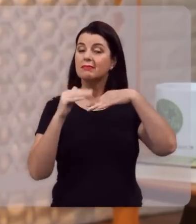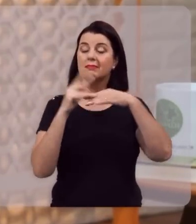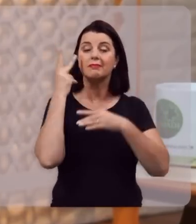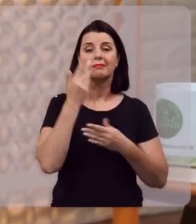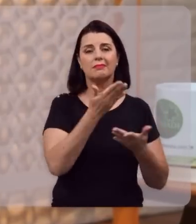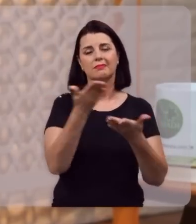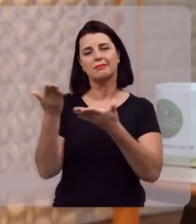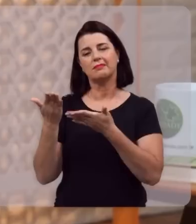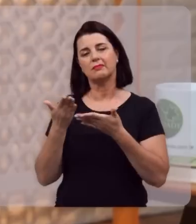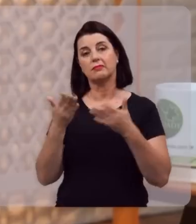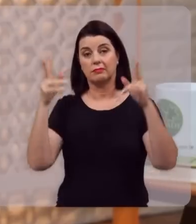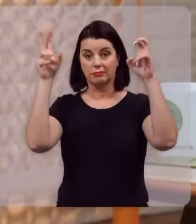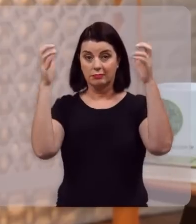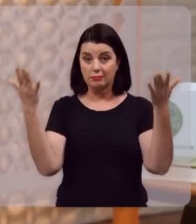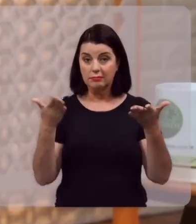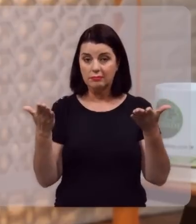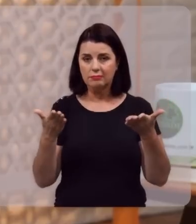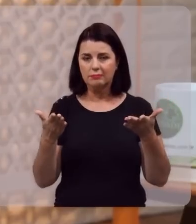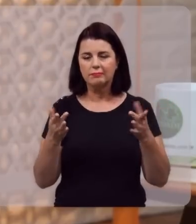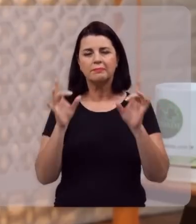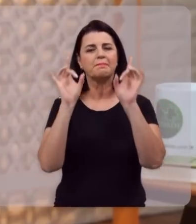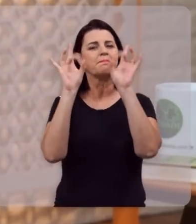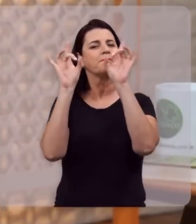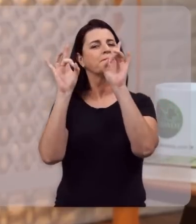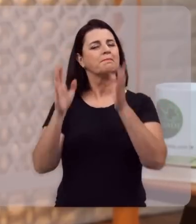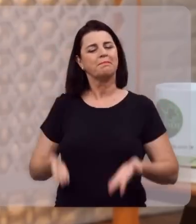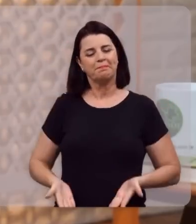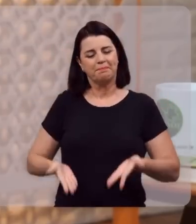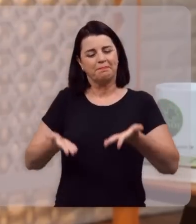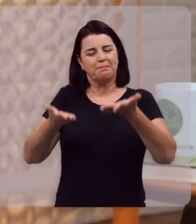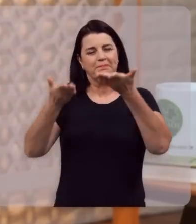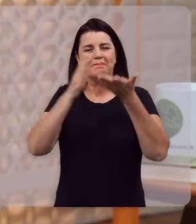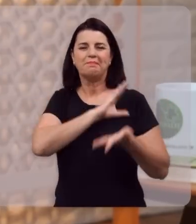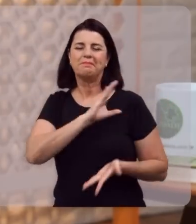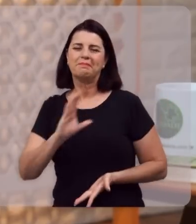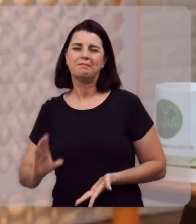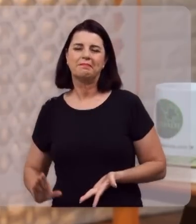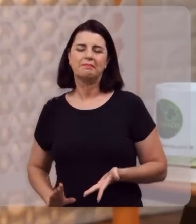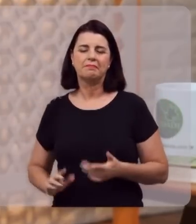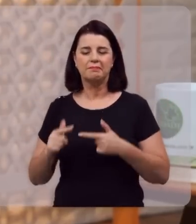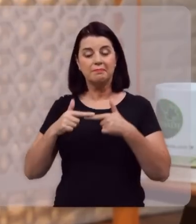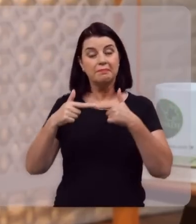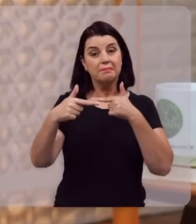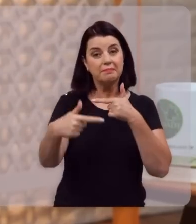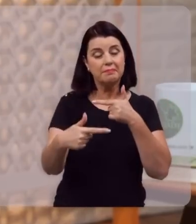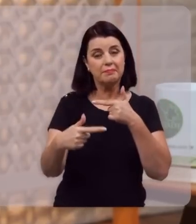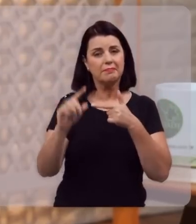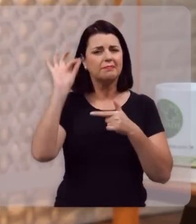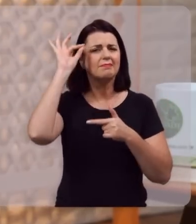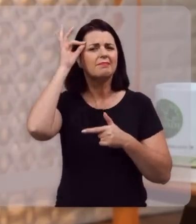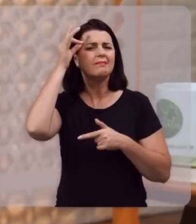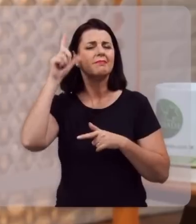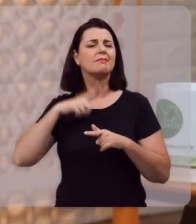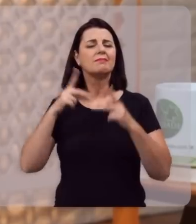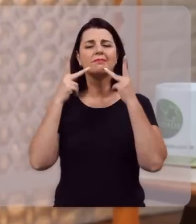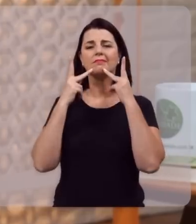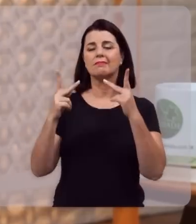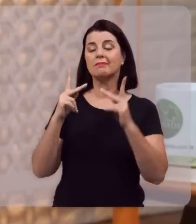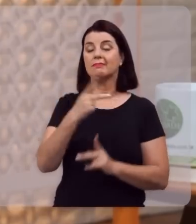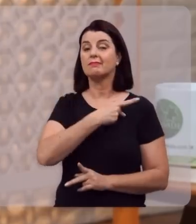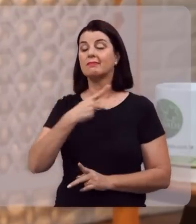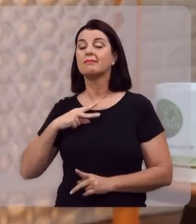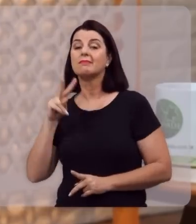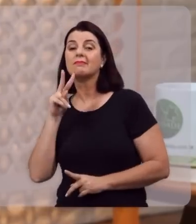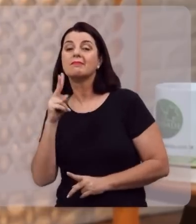você. Temática de hoje? A suprema exaltação de Cristo. Daqui a pouquinho nós teremos a mensagem com o